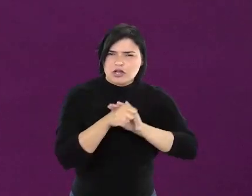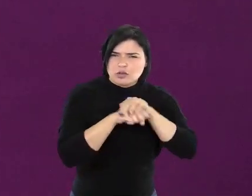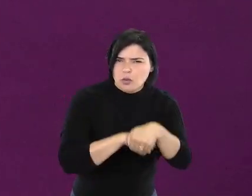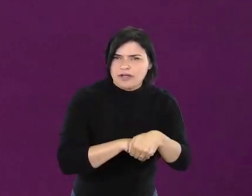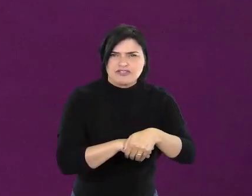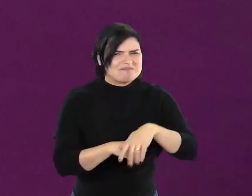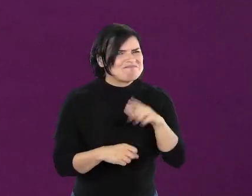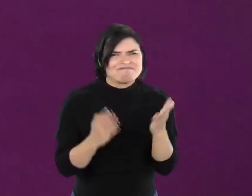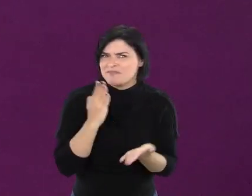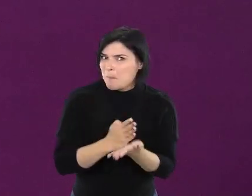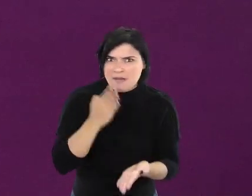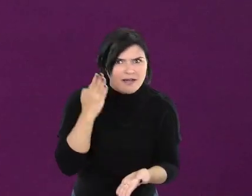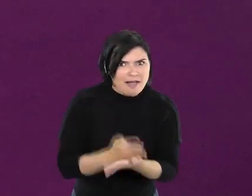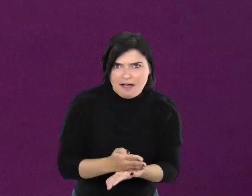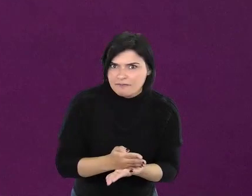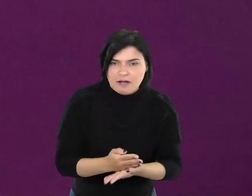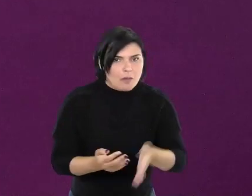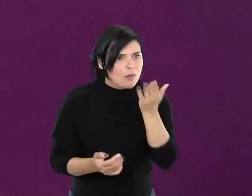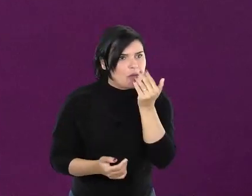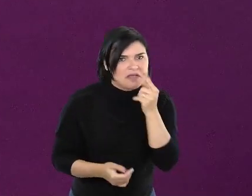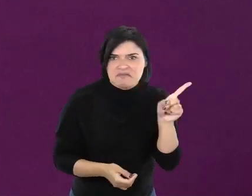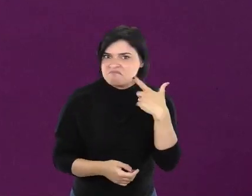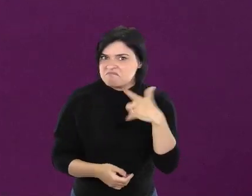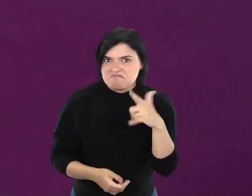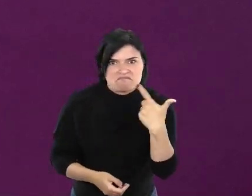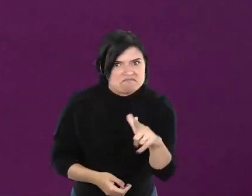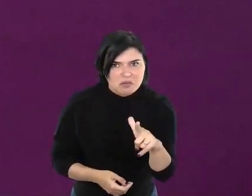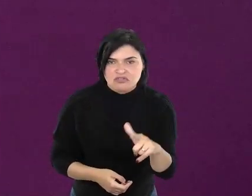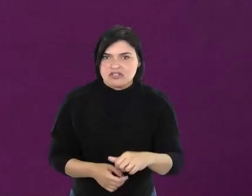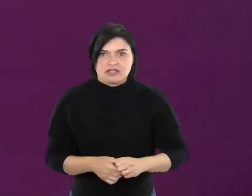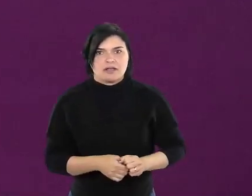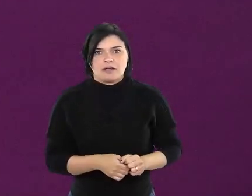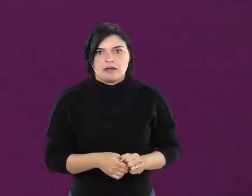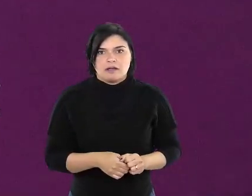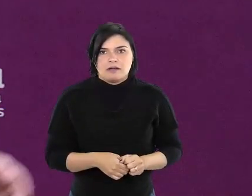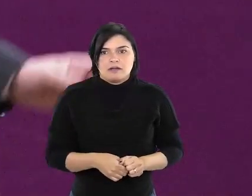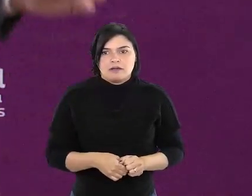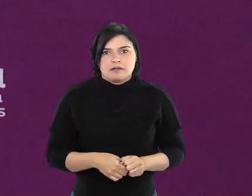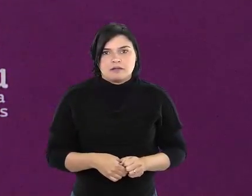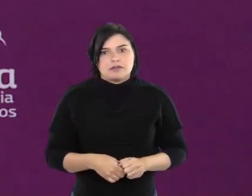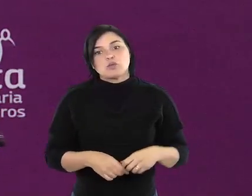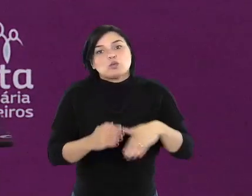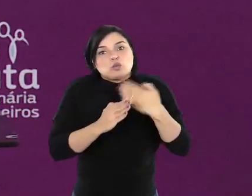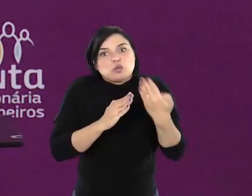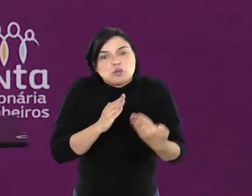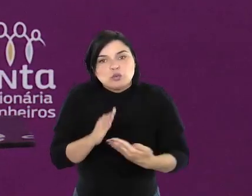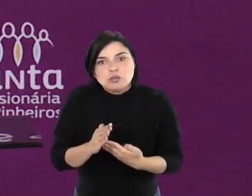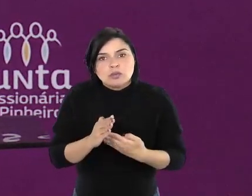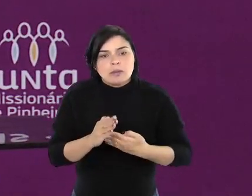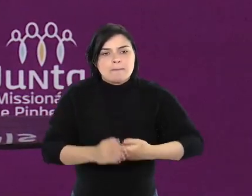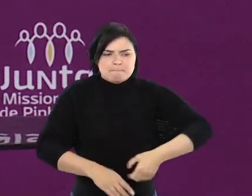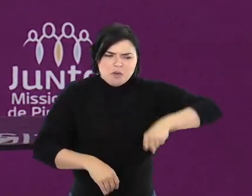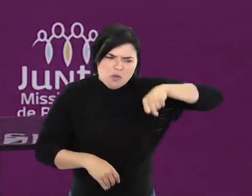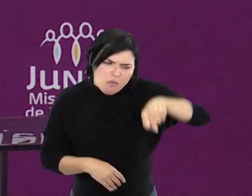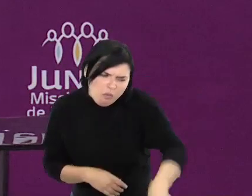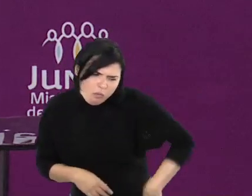ali eles faziam suas necessidades fisiológicas ali eles revezavam na alimentação você lida